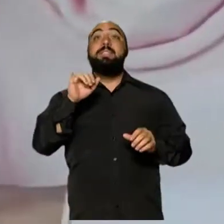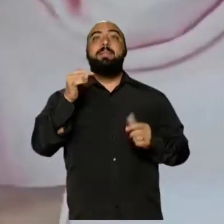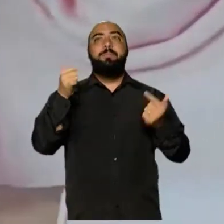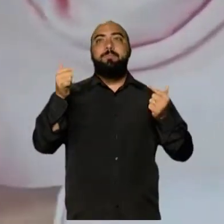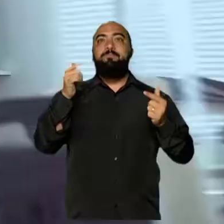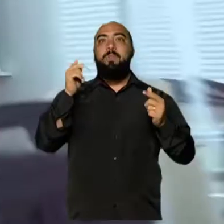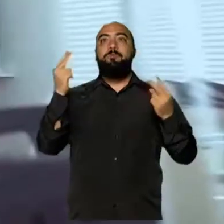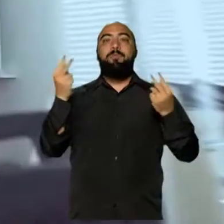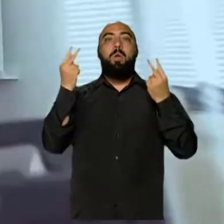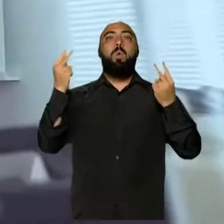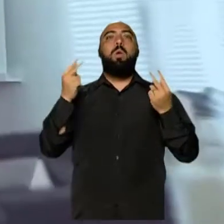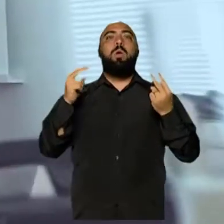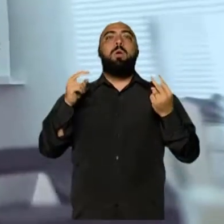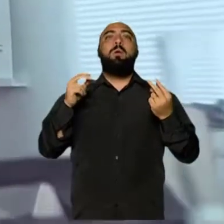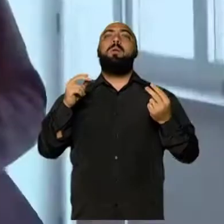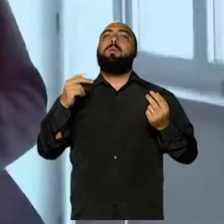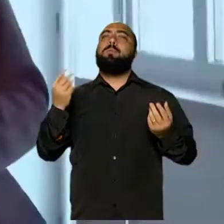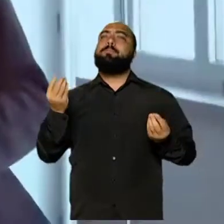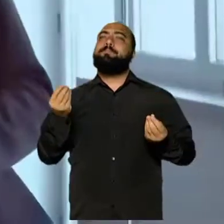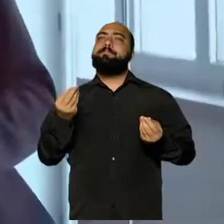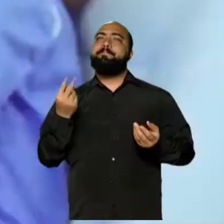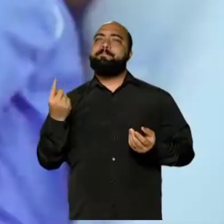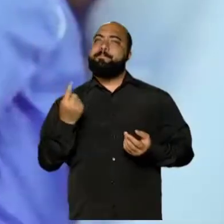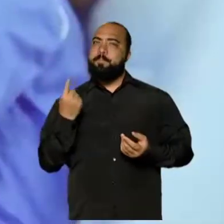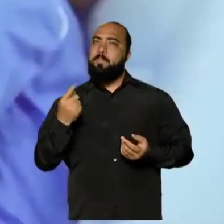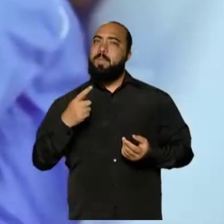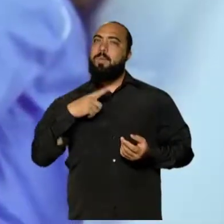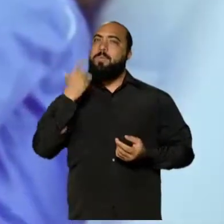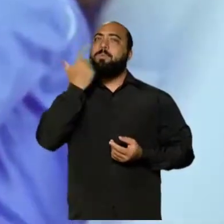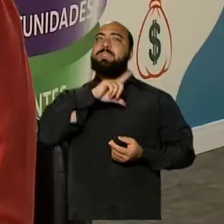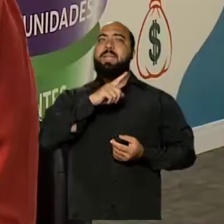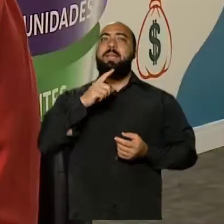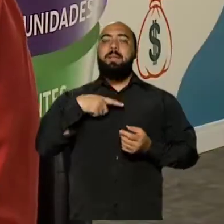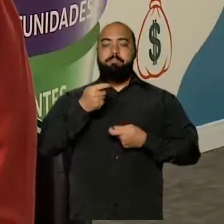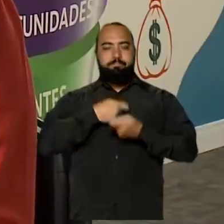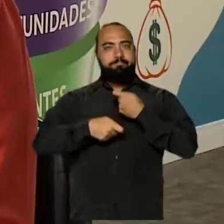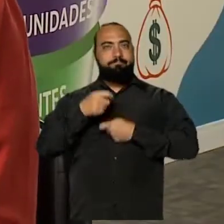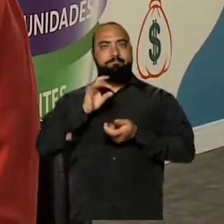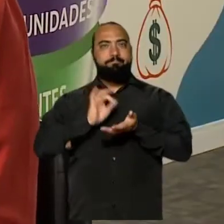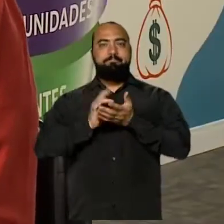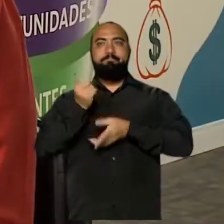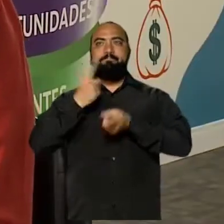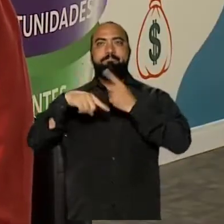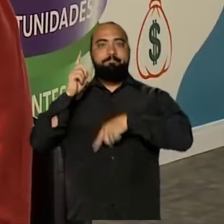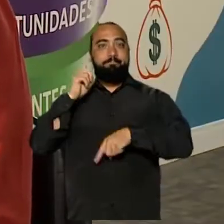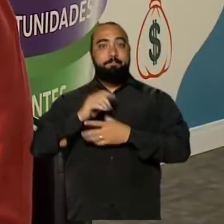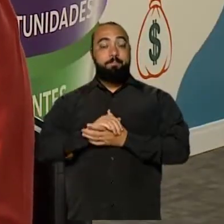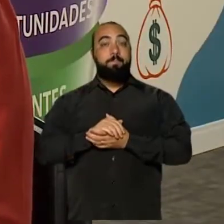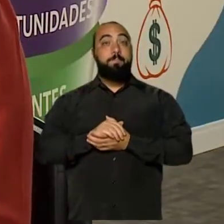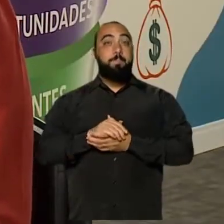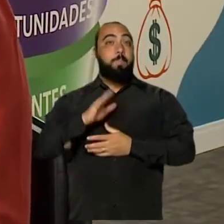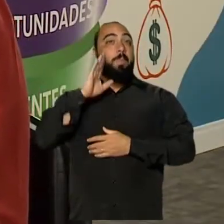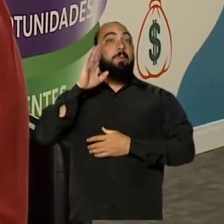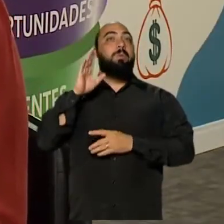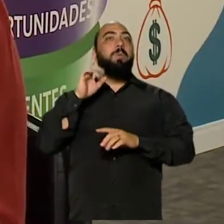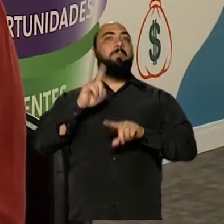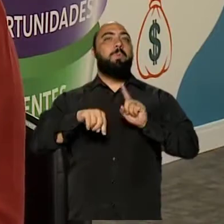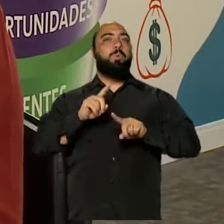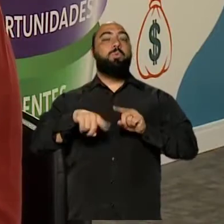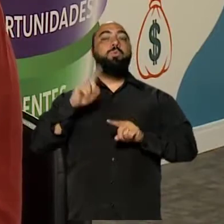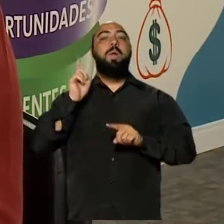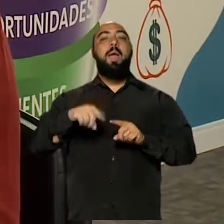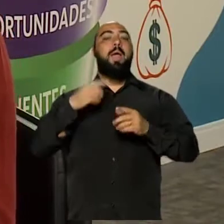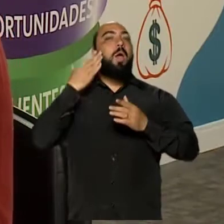ser, a gente virar um negócio de sucesso de fato, né? Um dos nossos dos primeiros produtos foi um